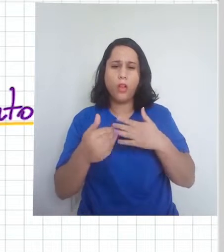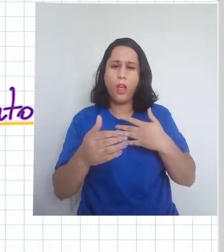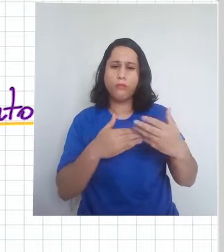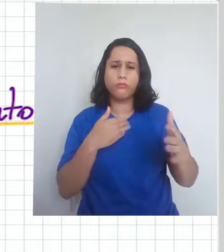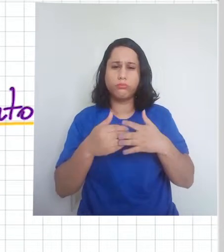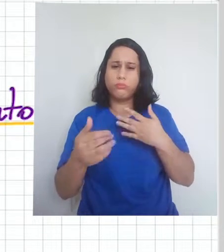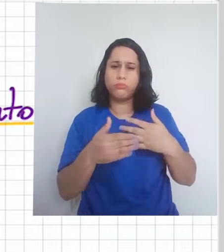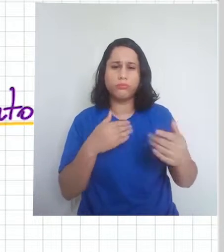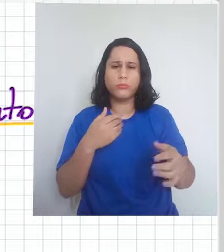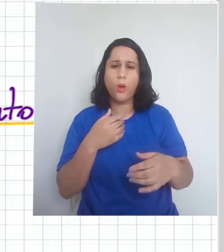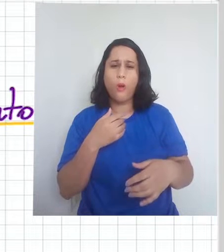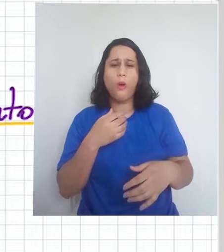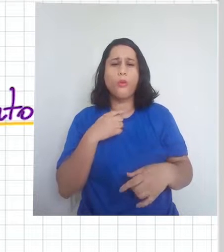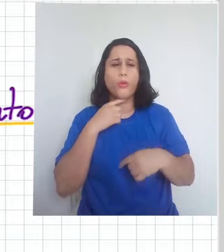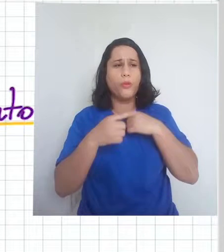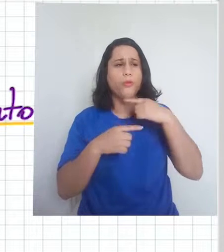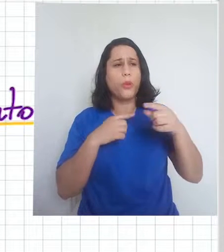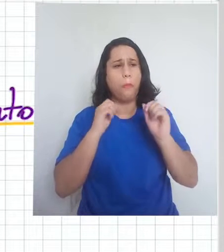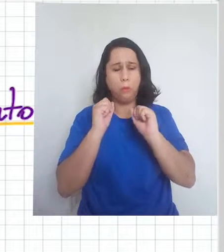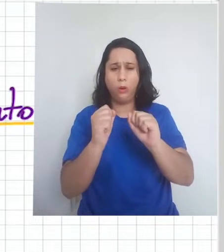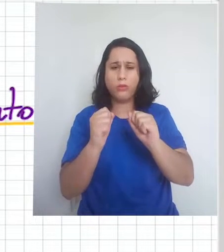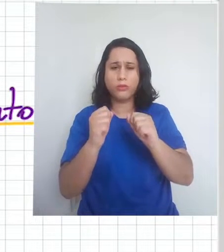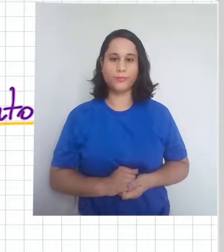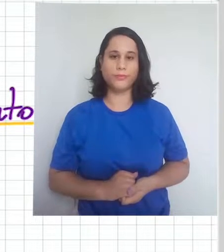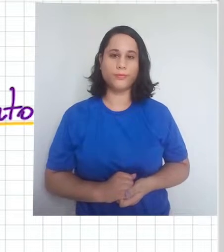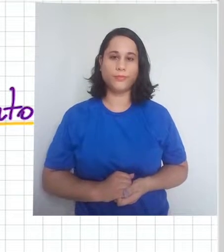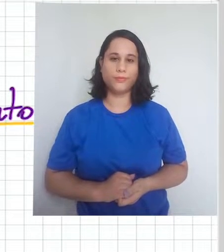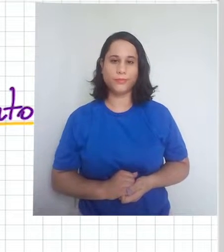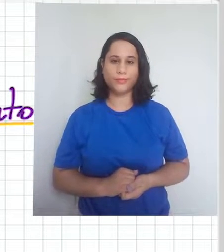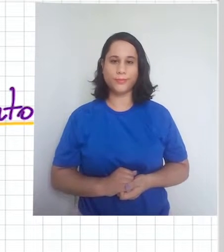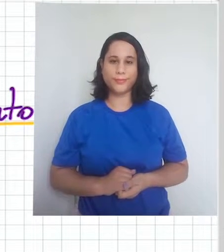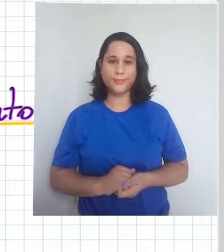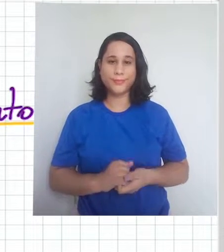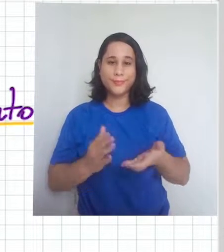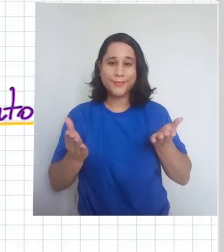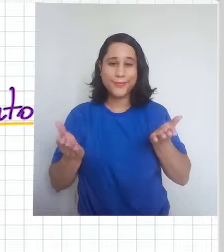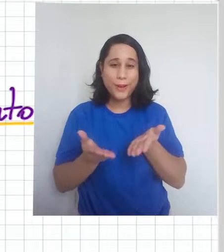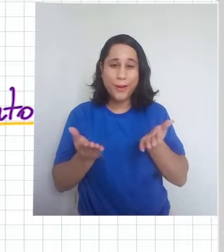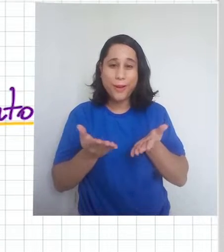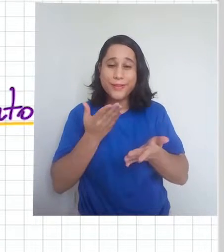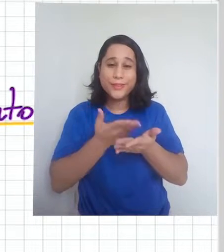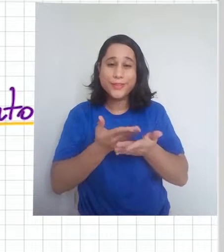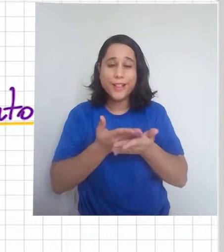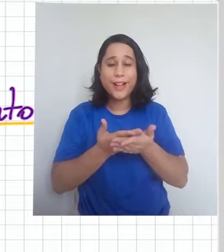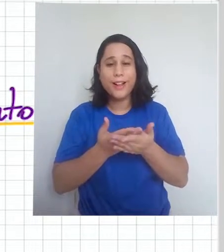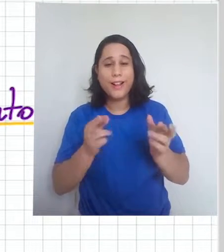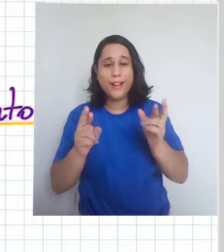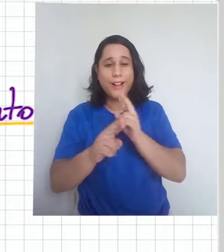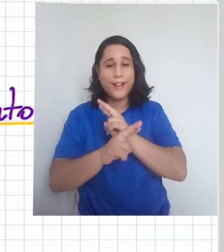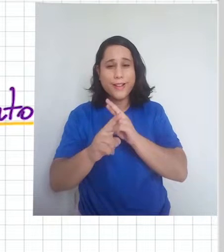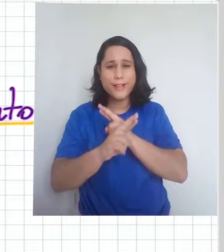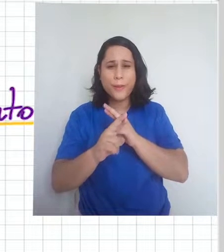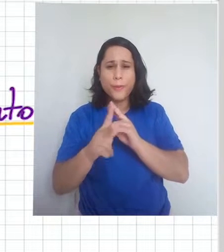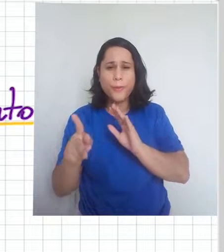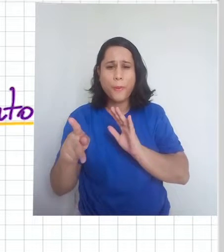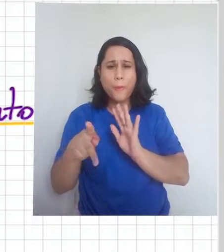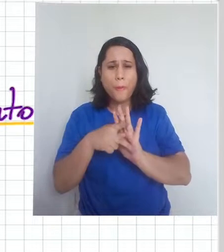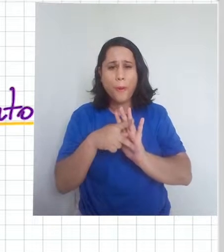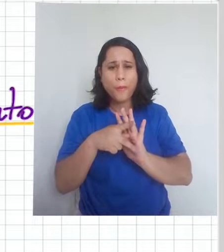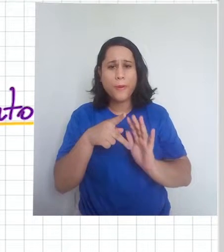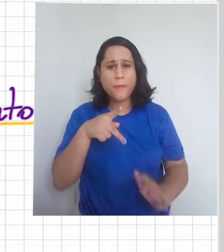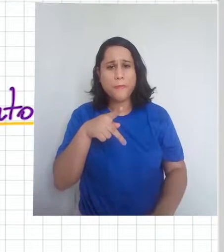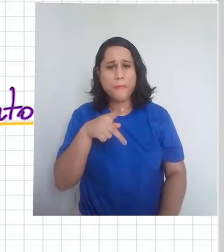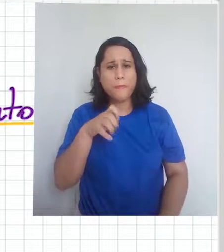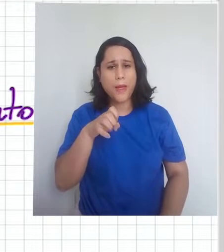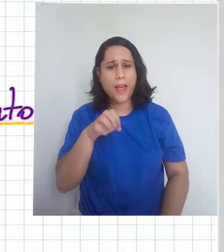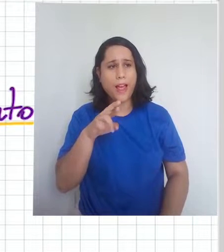pode deixar aí no comentário que eu vou estar respondendo, tá bom? Agora, a gente vai estudar a relação de pertinência dos